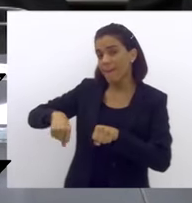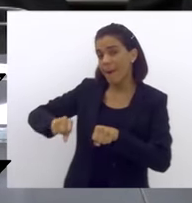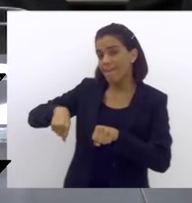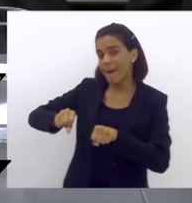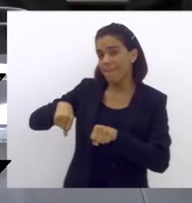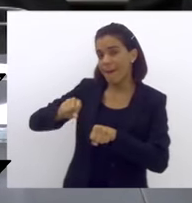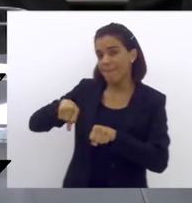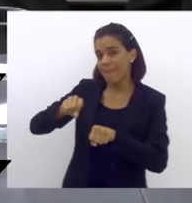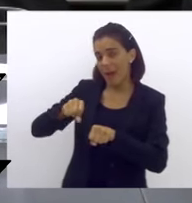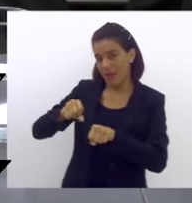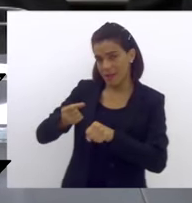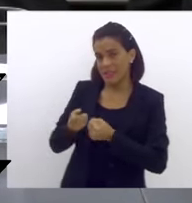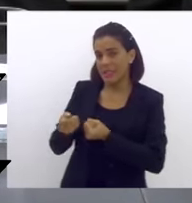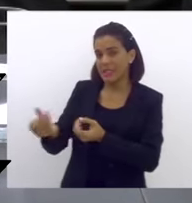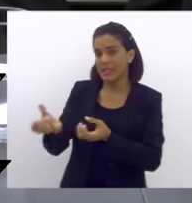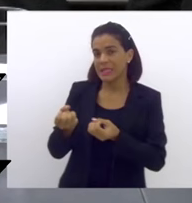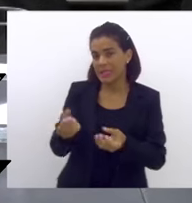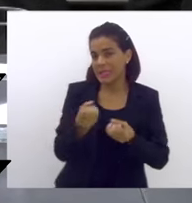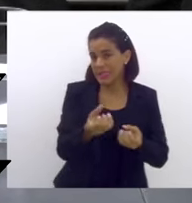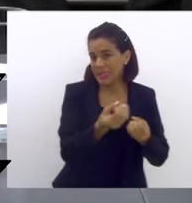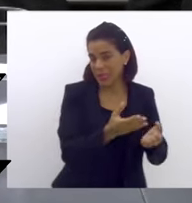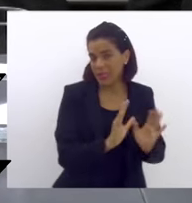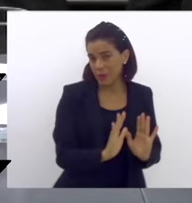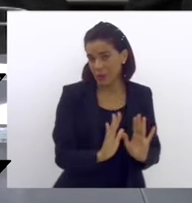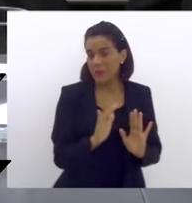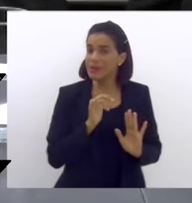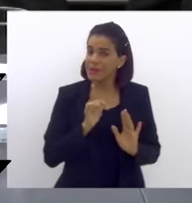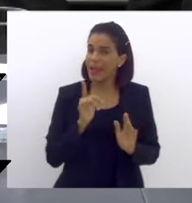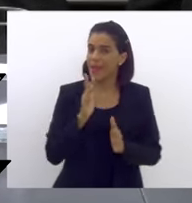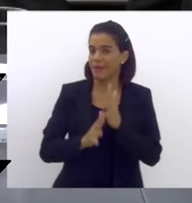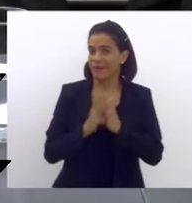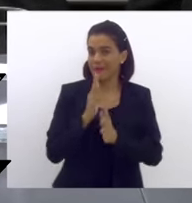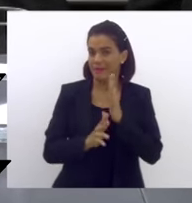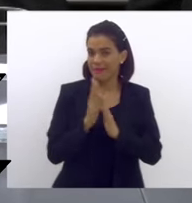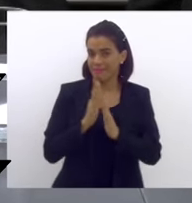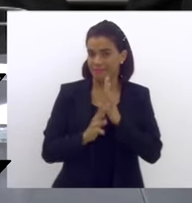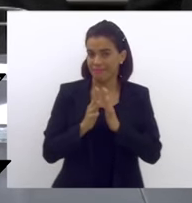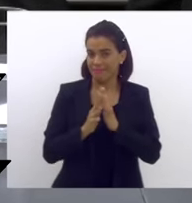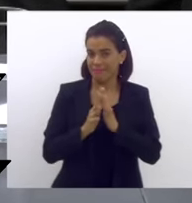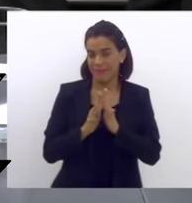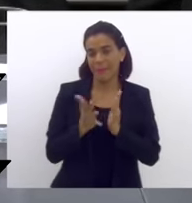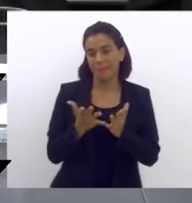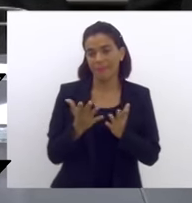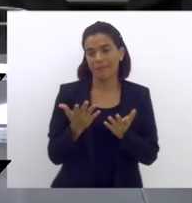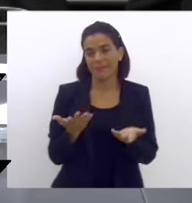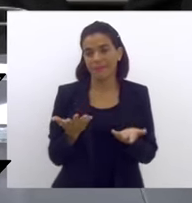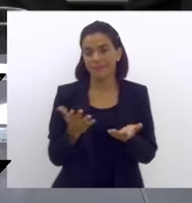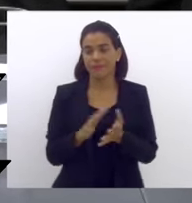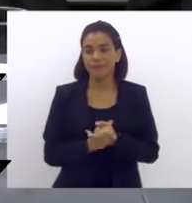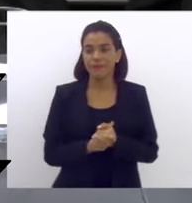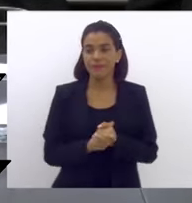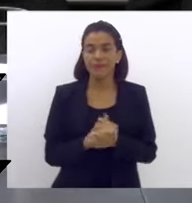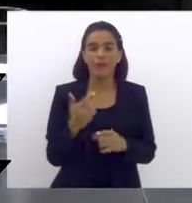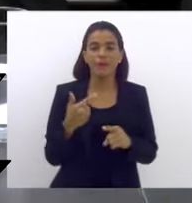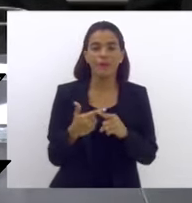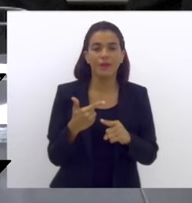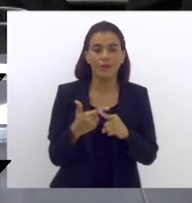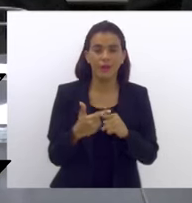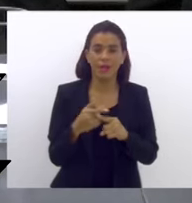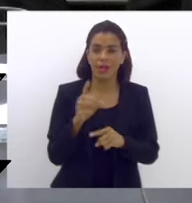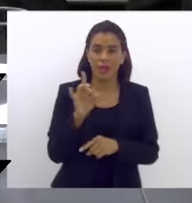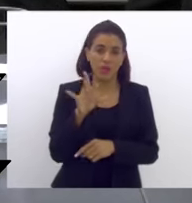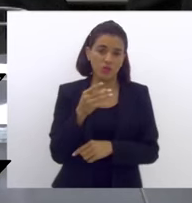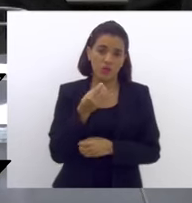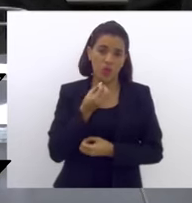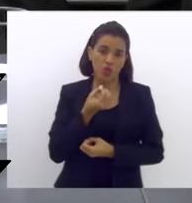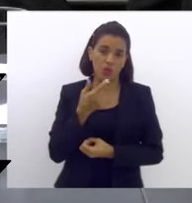interferência nas relações eh privadas né Então nesse sentido eu S só fazendo uma